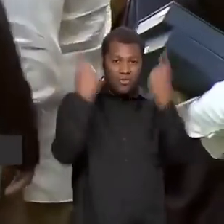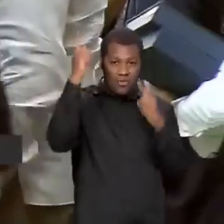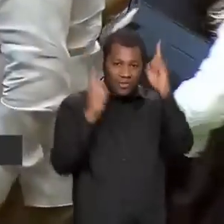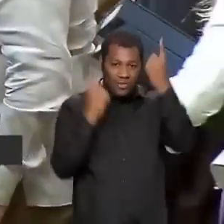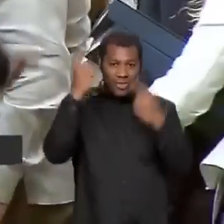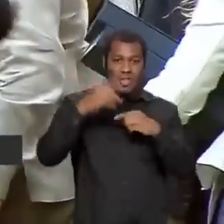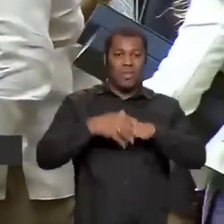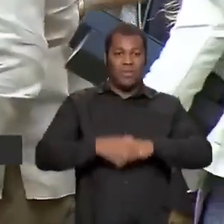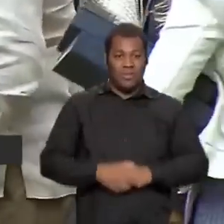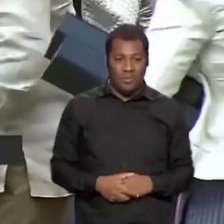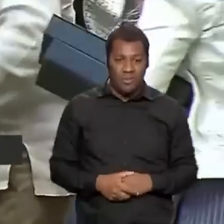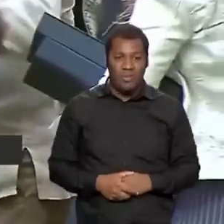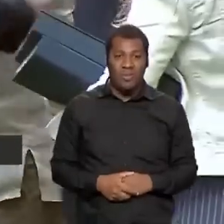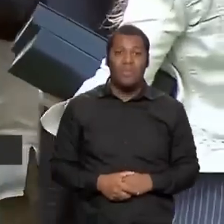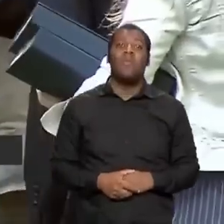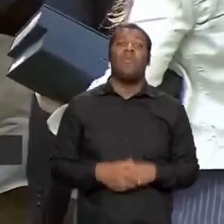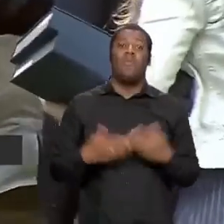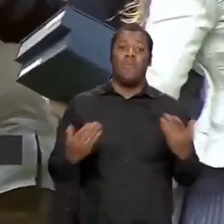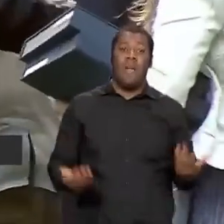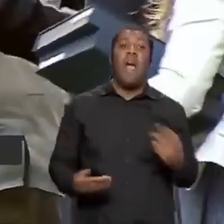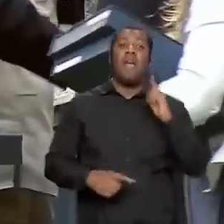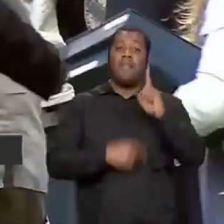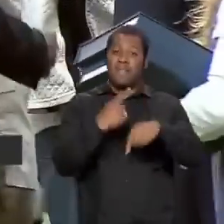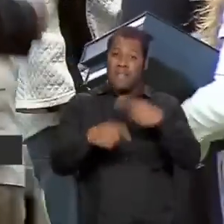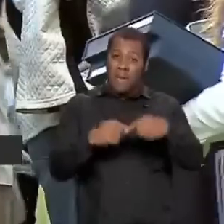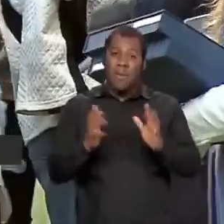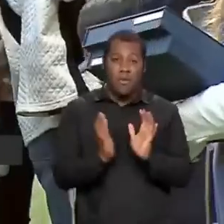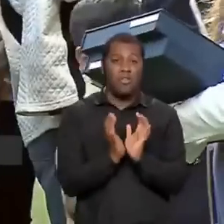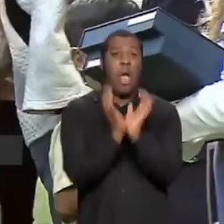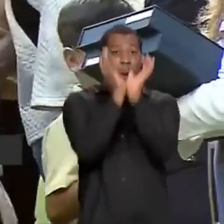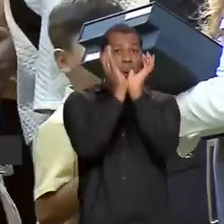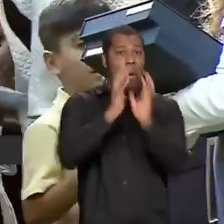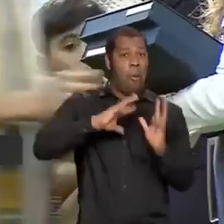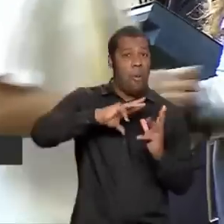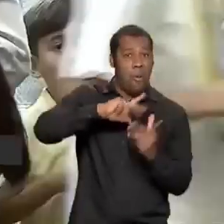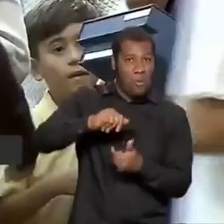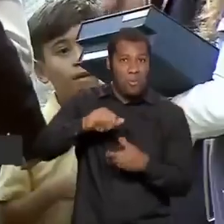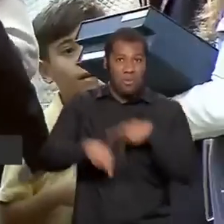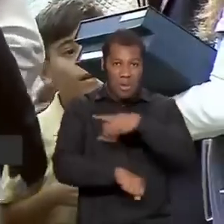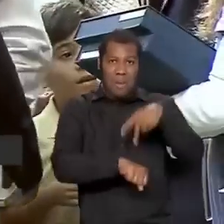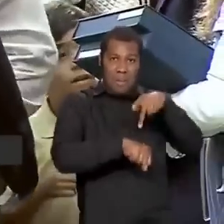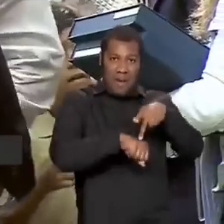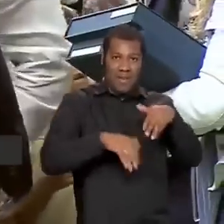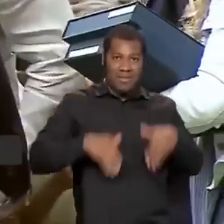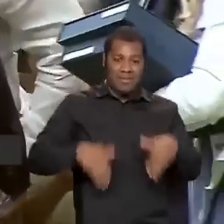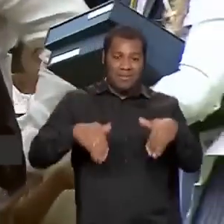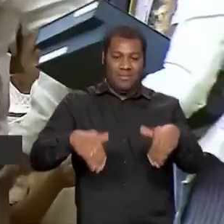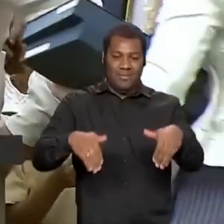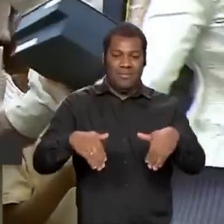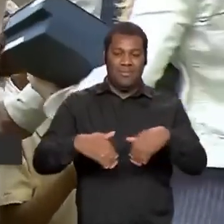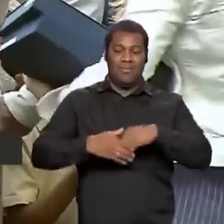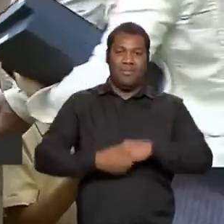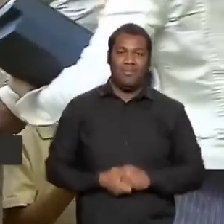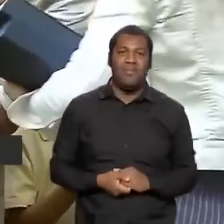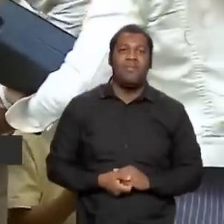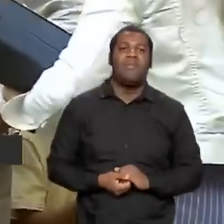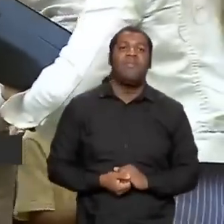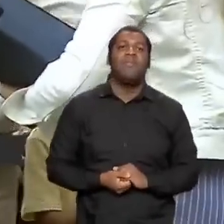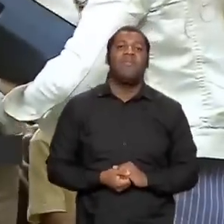partida antes da Copa do Mundo na Austrália e Nova Zelândia.